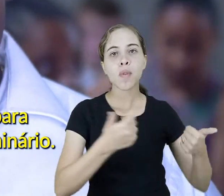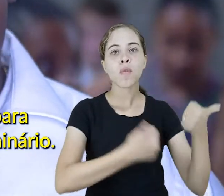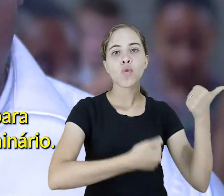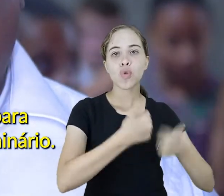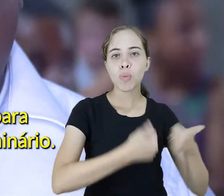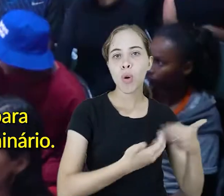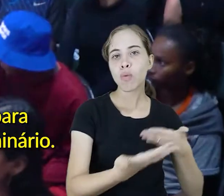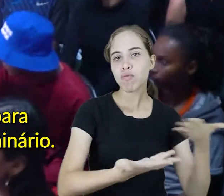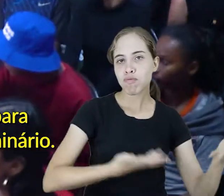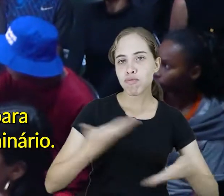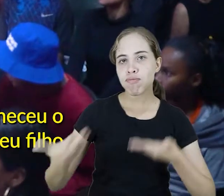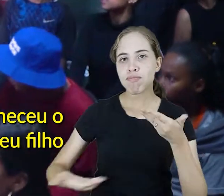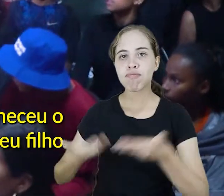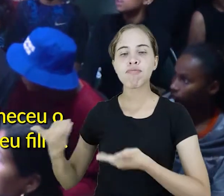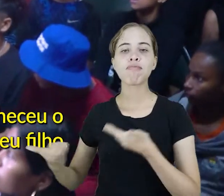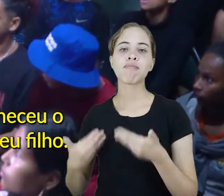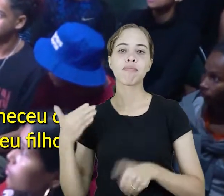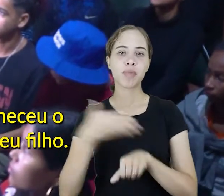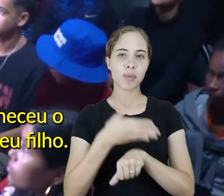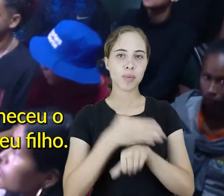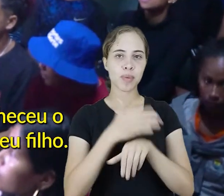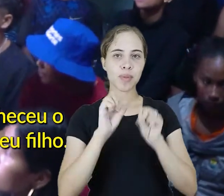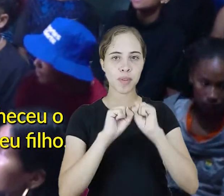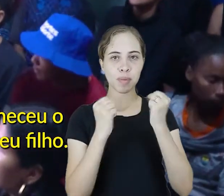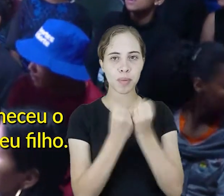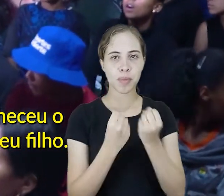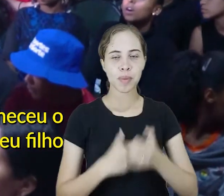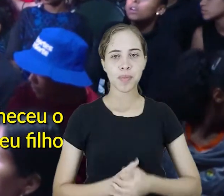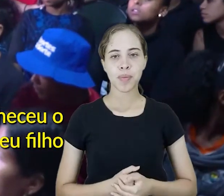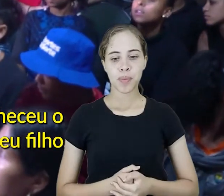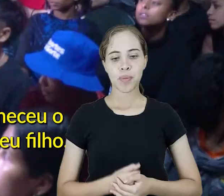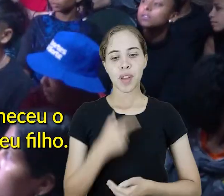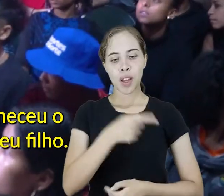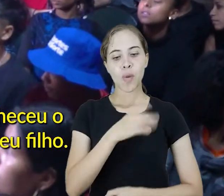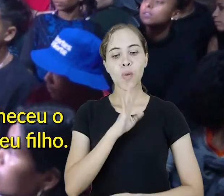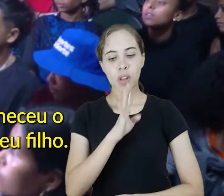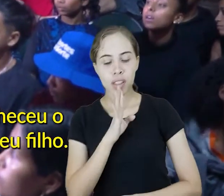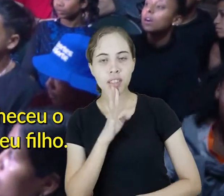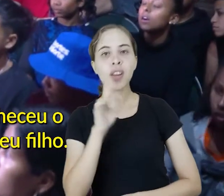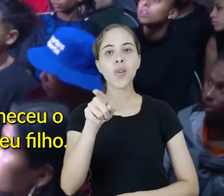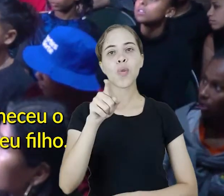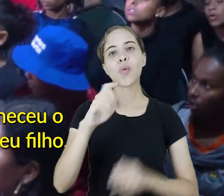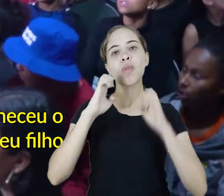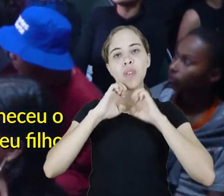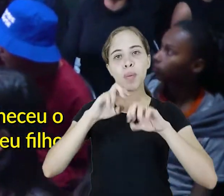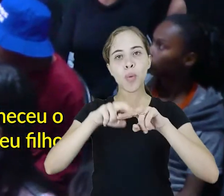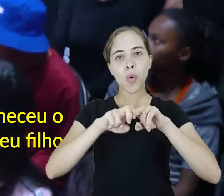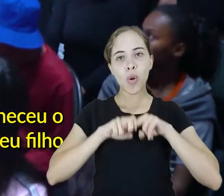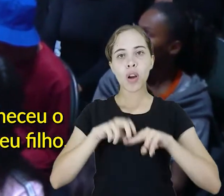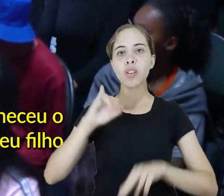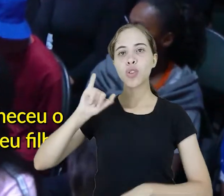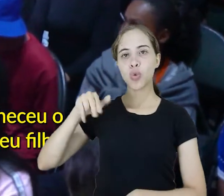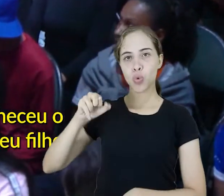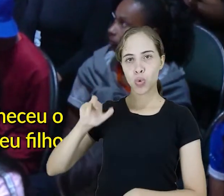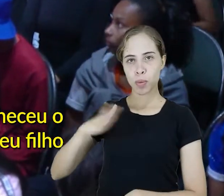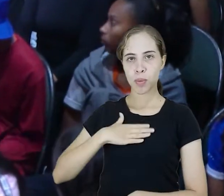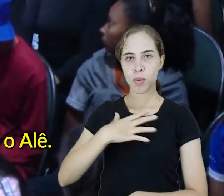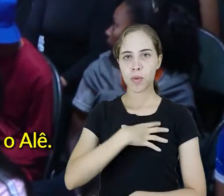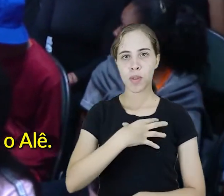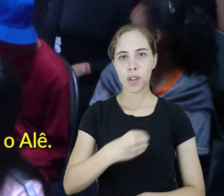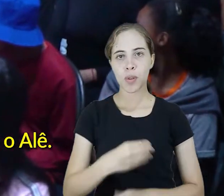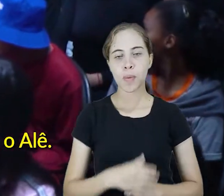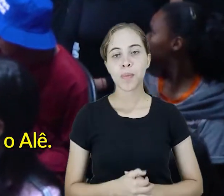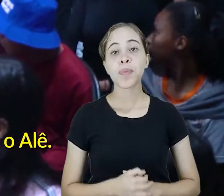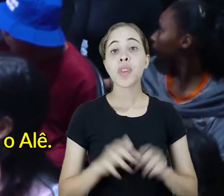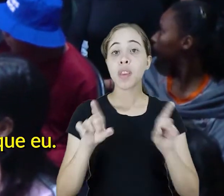para virem frequentar o seminário. Este é o Derek, que conheceu o Evangelho pelo Júnior, que é o meu filho.